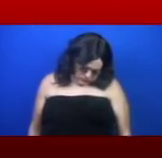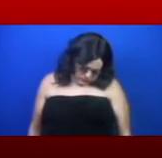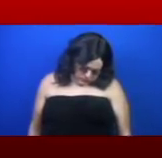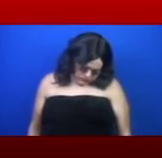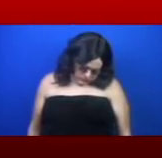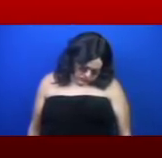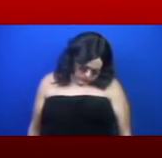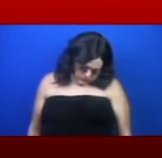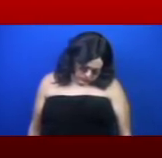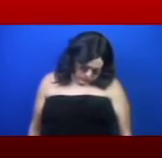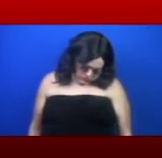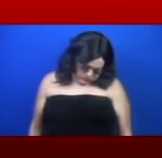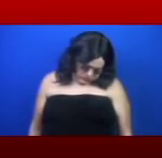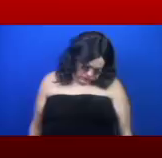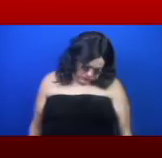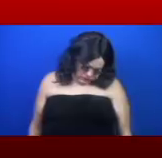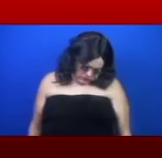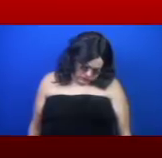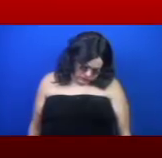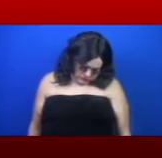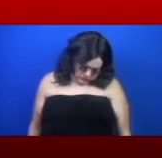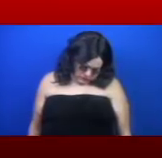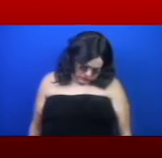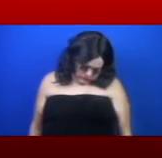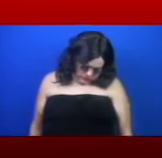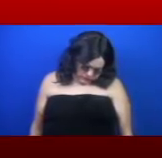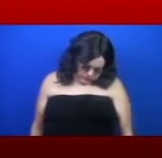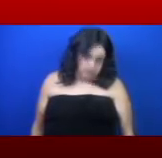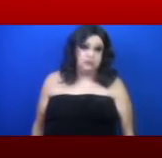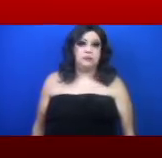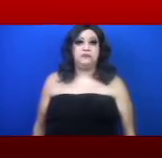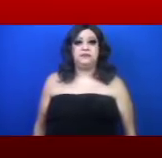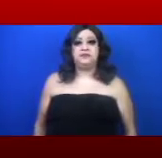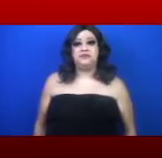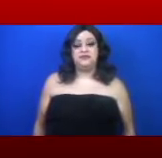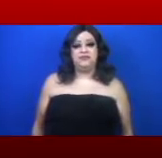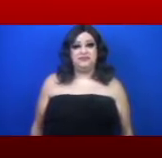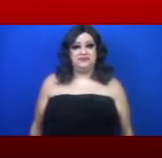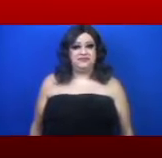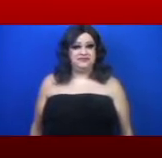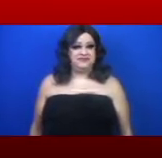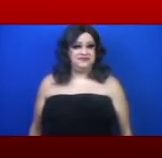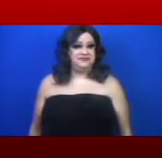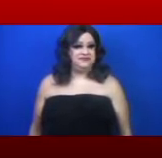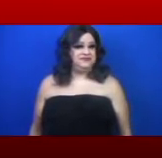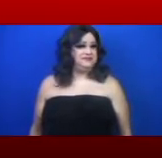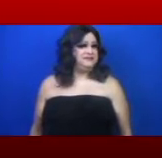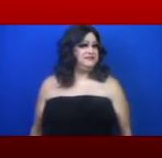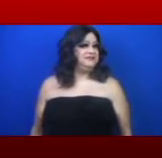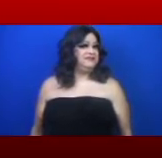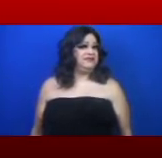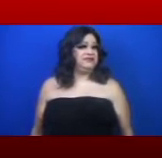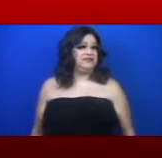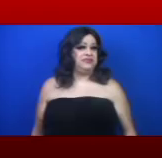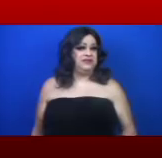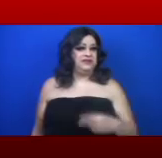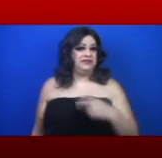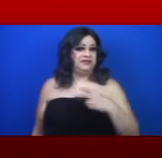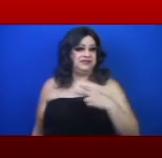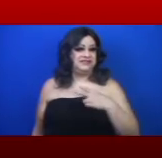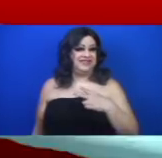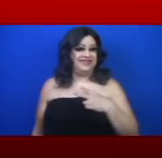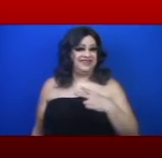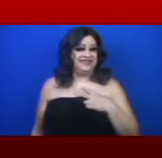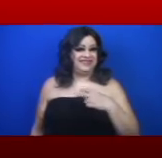Quero falar com o Fernando. Eu tenho dois Fernandos. Um Fernand... Minha pressão de novo. Eu me caguei um pouco. Me dá um papel.